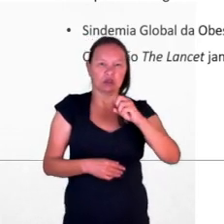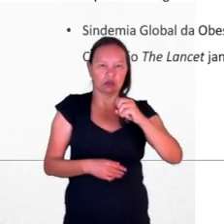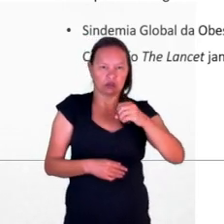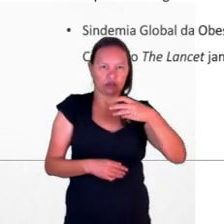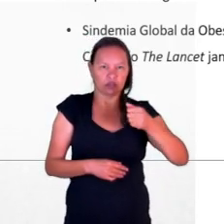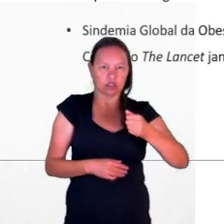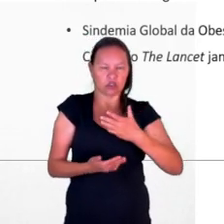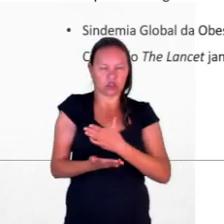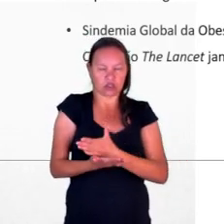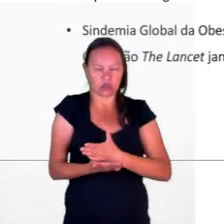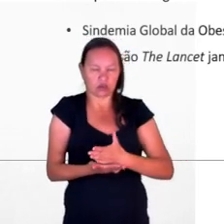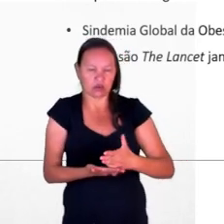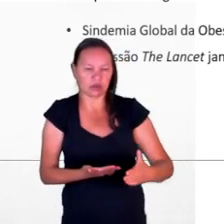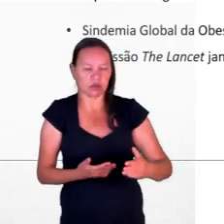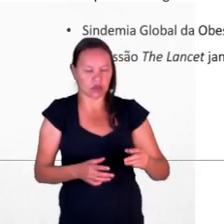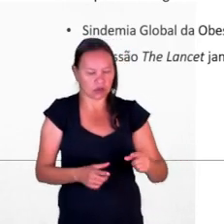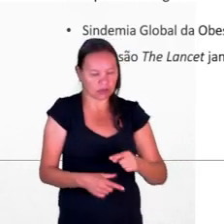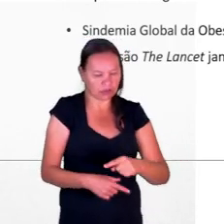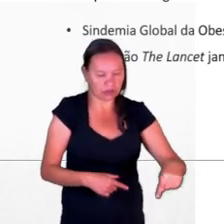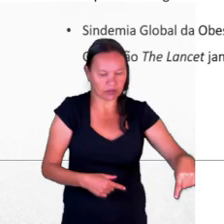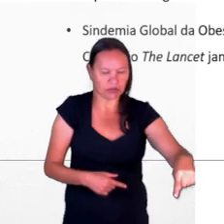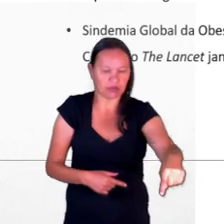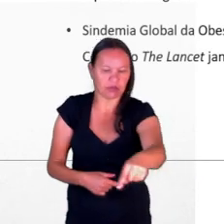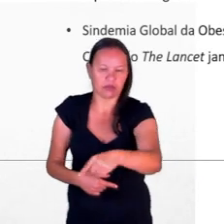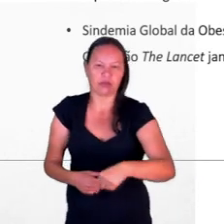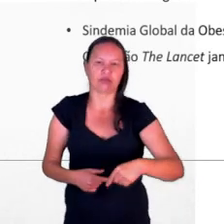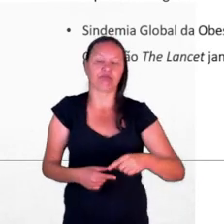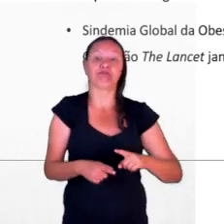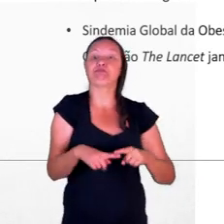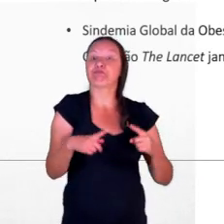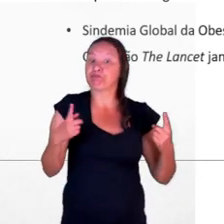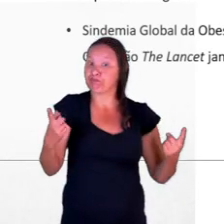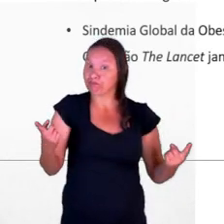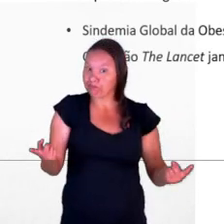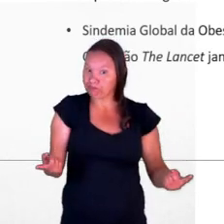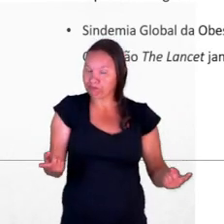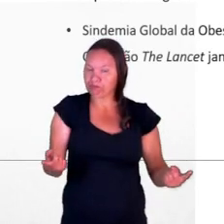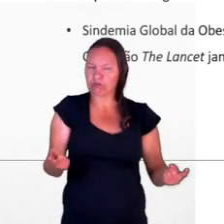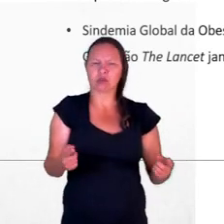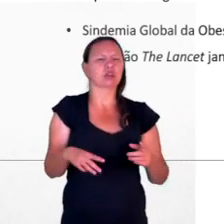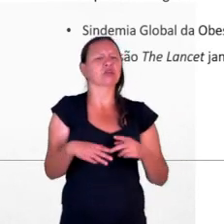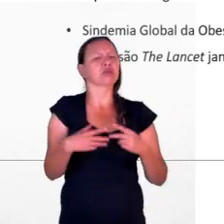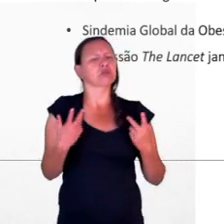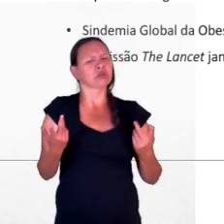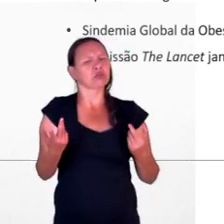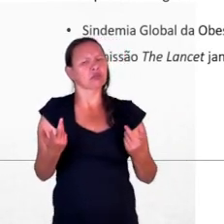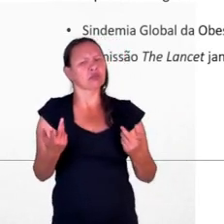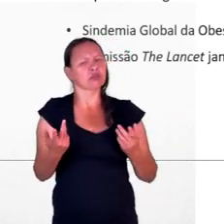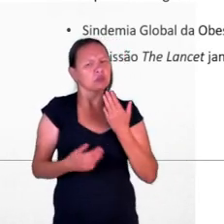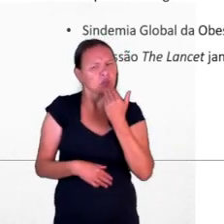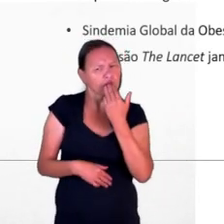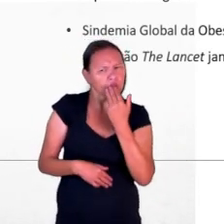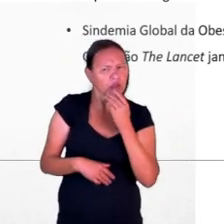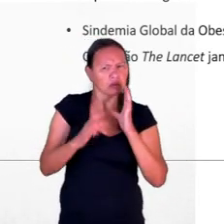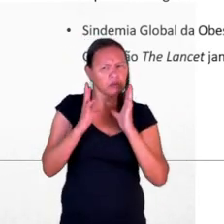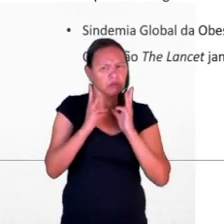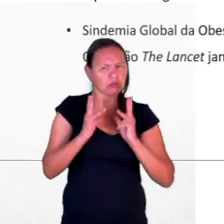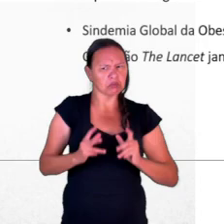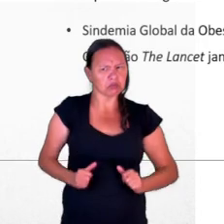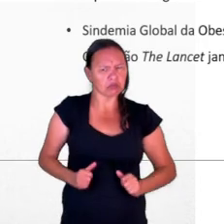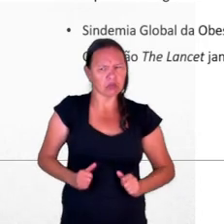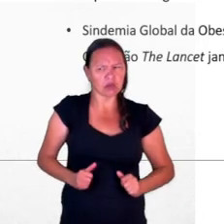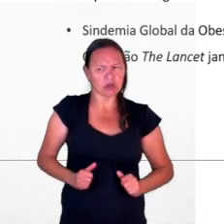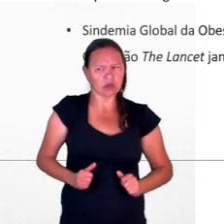começaram as medições E aí o que que isto tem a ver com o direito à alimentação os